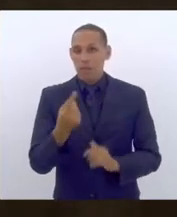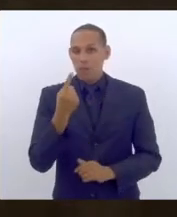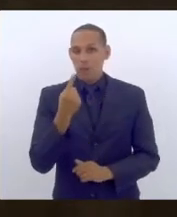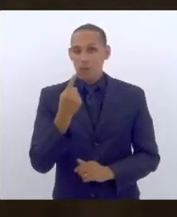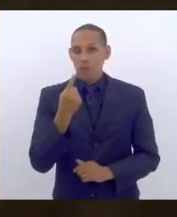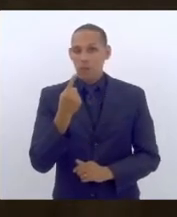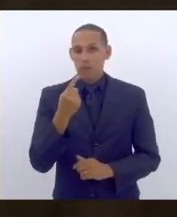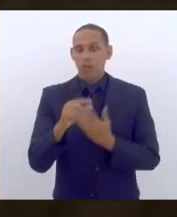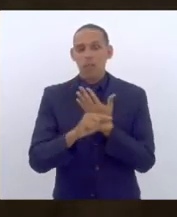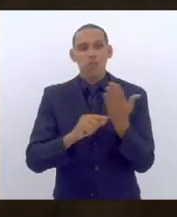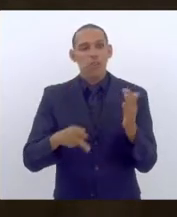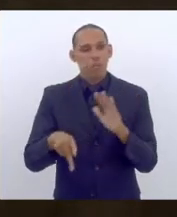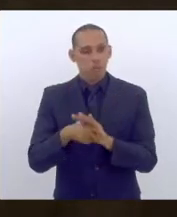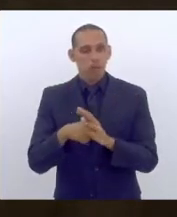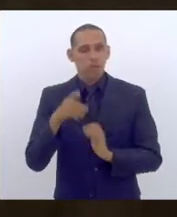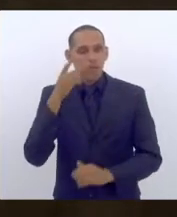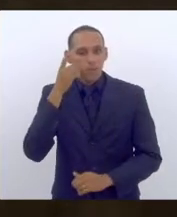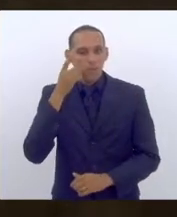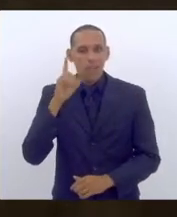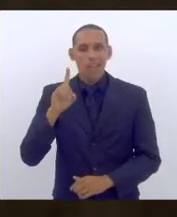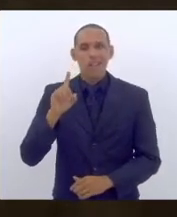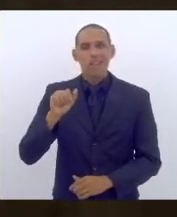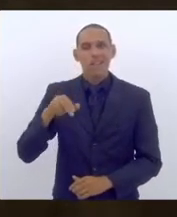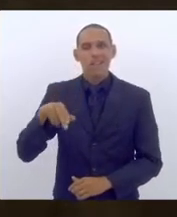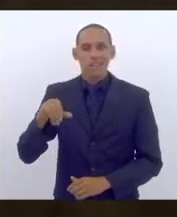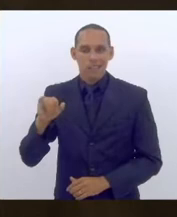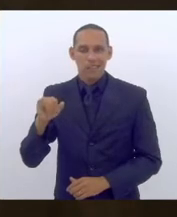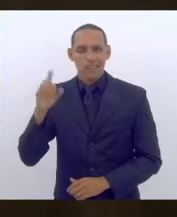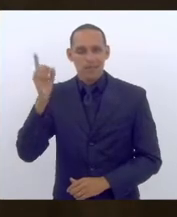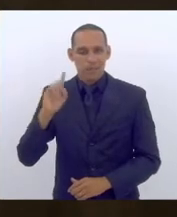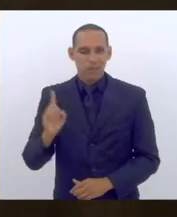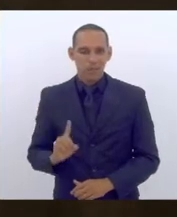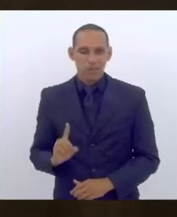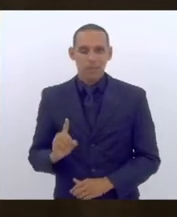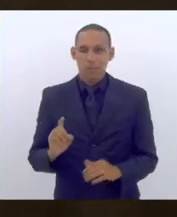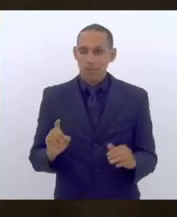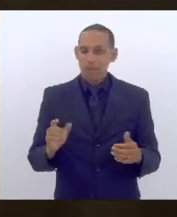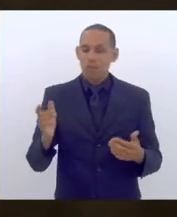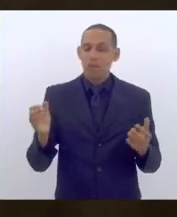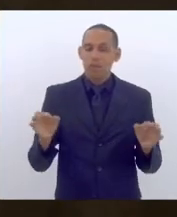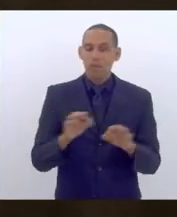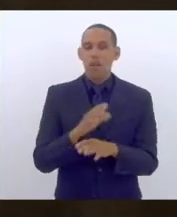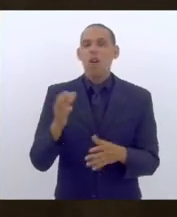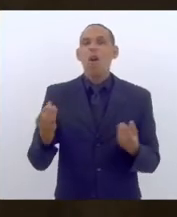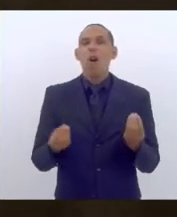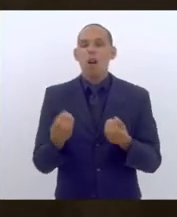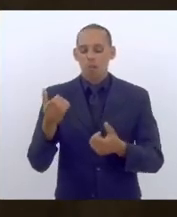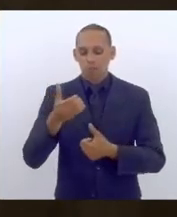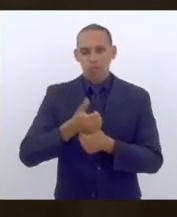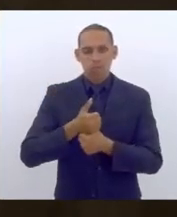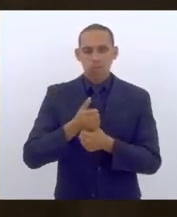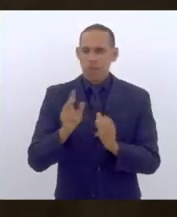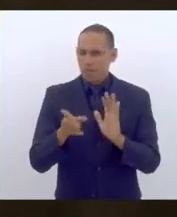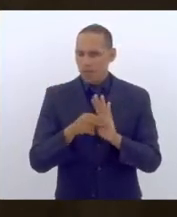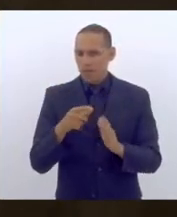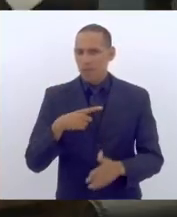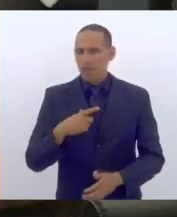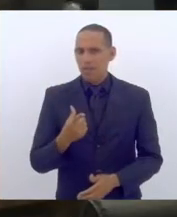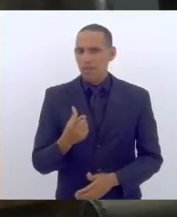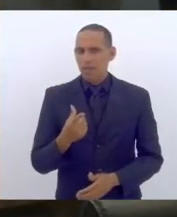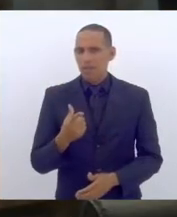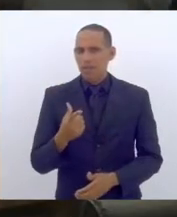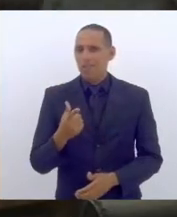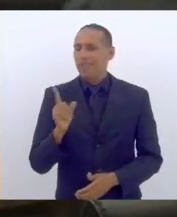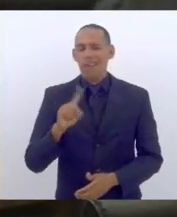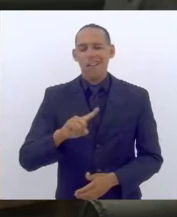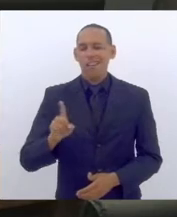de autoria da deputada Dani Monteiro concluindo por substitutivo tem emenda Ah